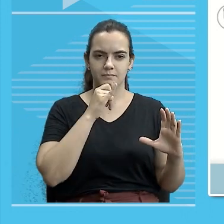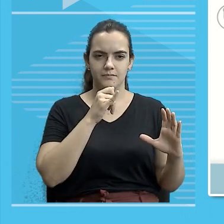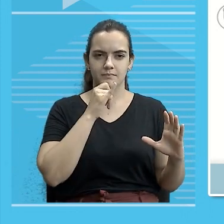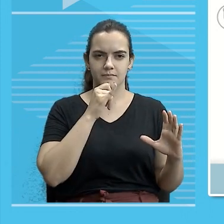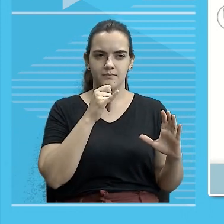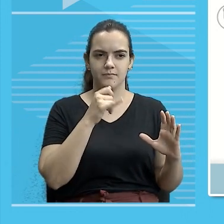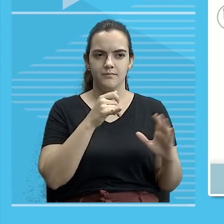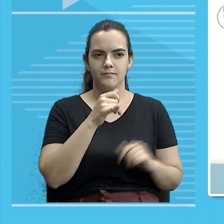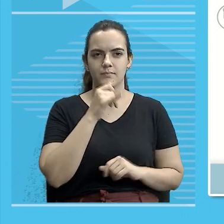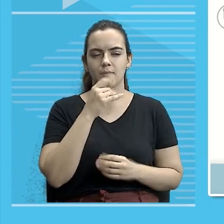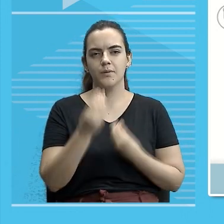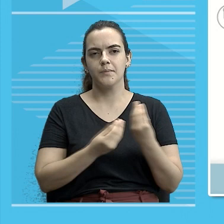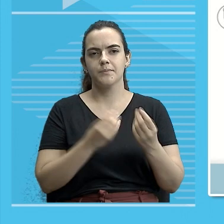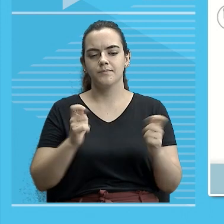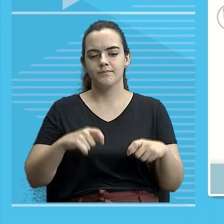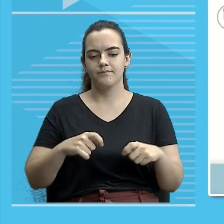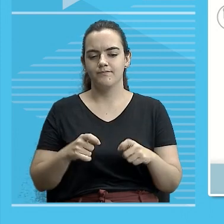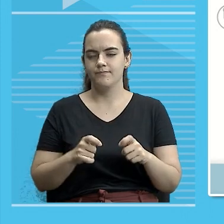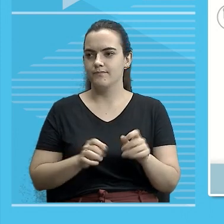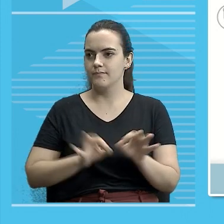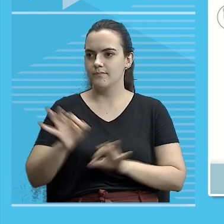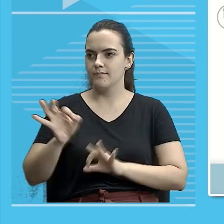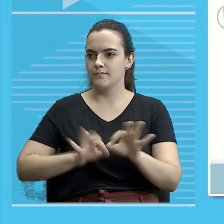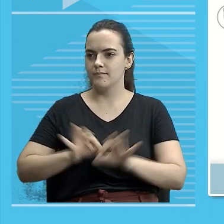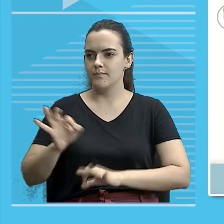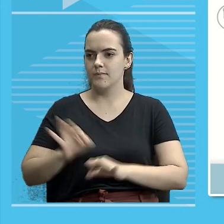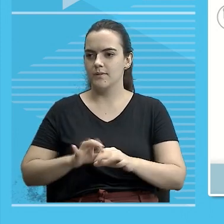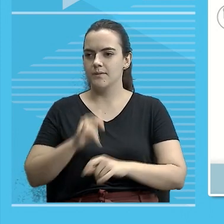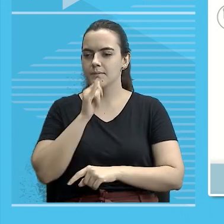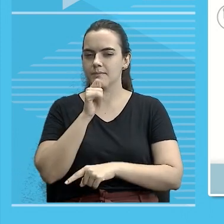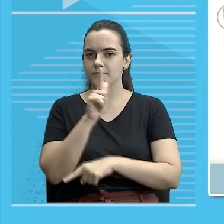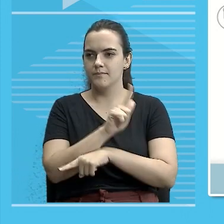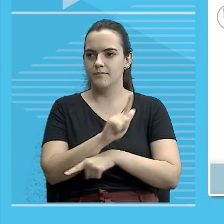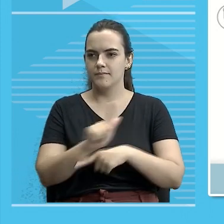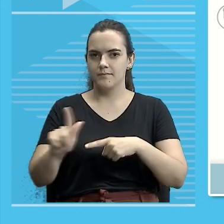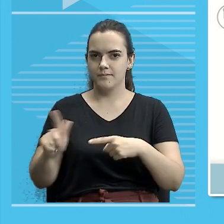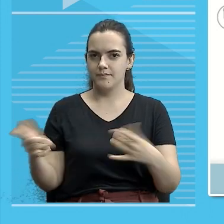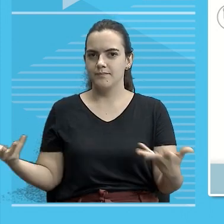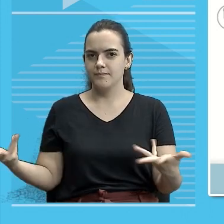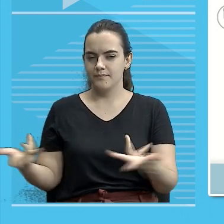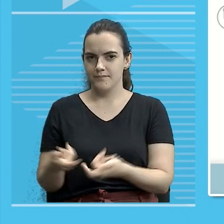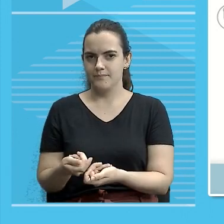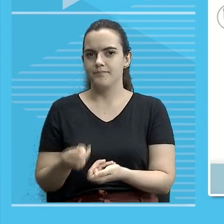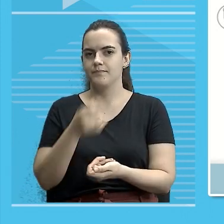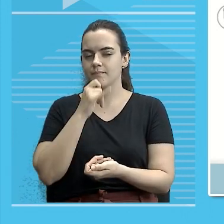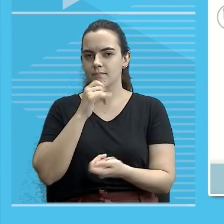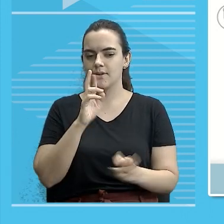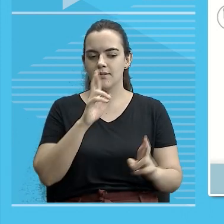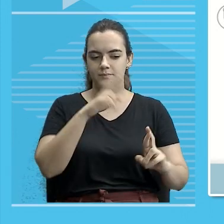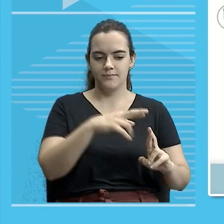da gestão de qualidade aos seus respectivos autores